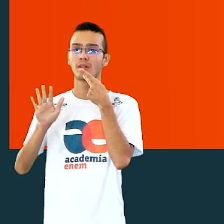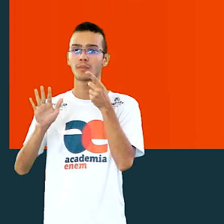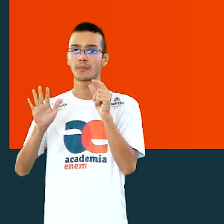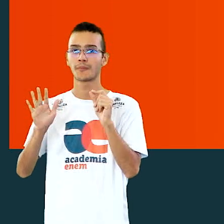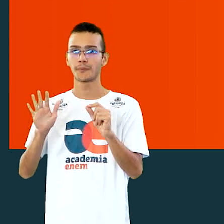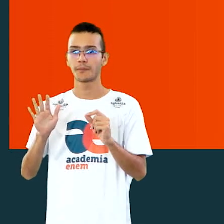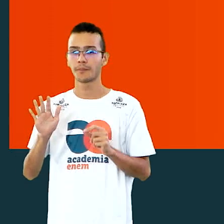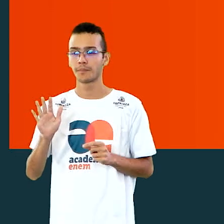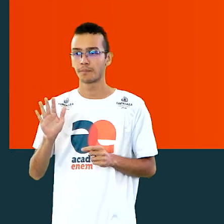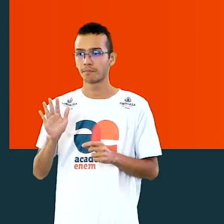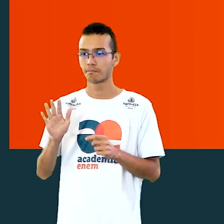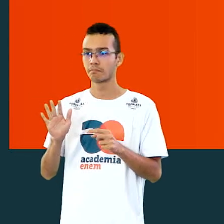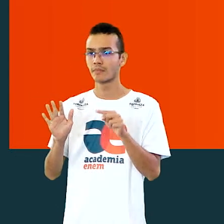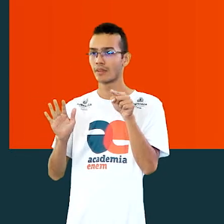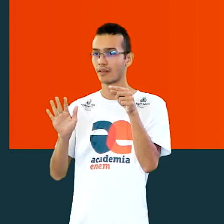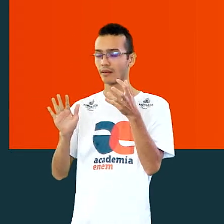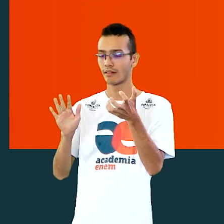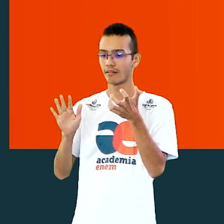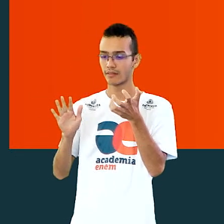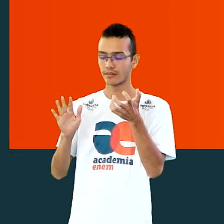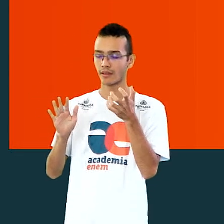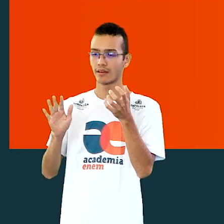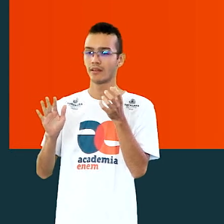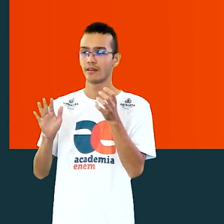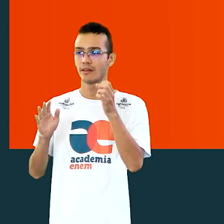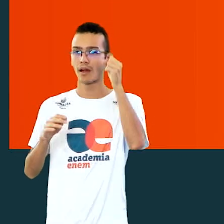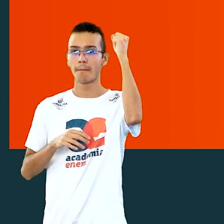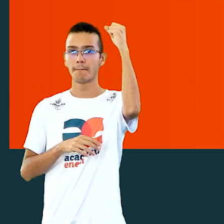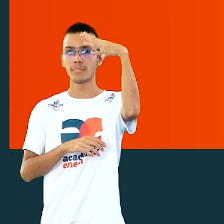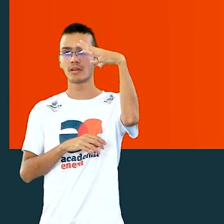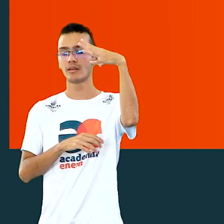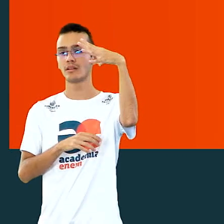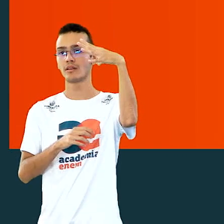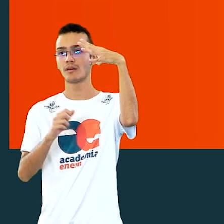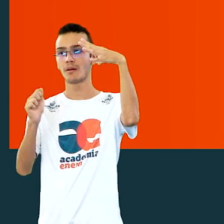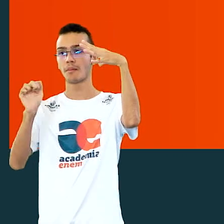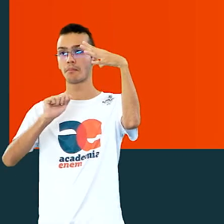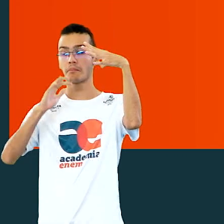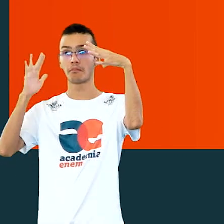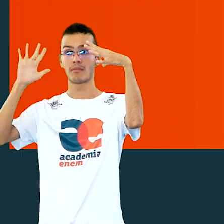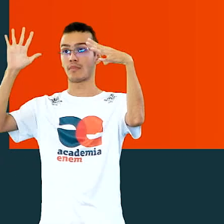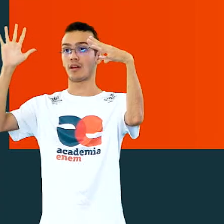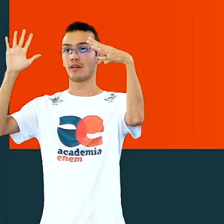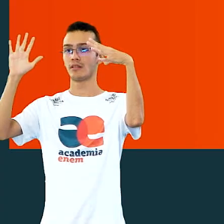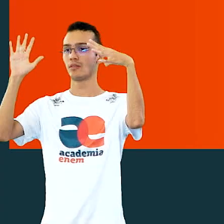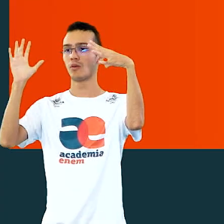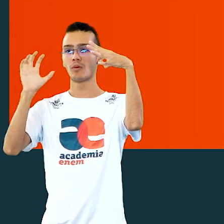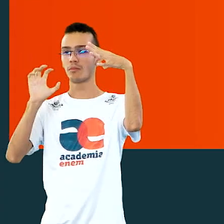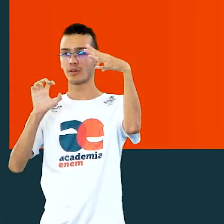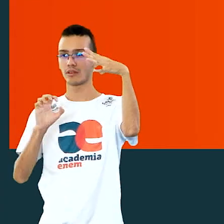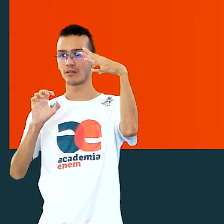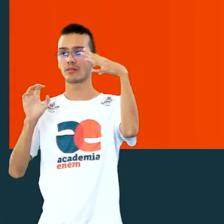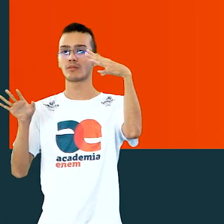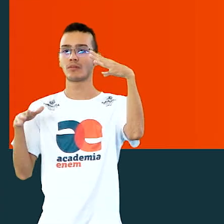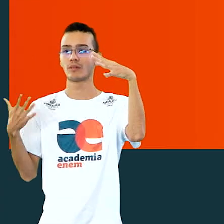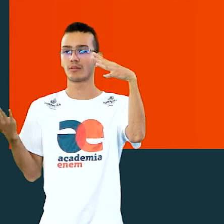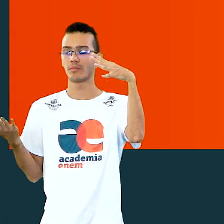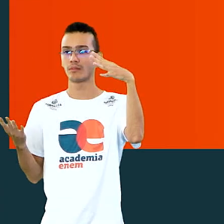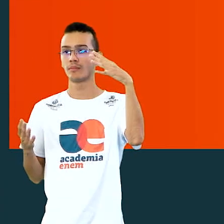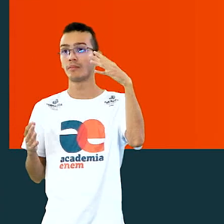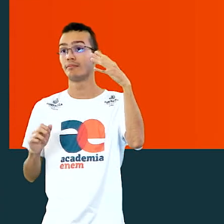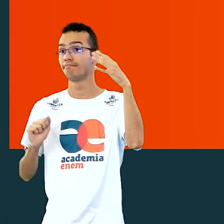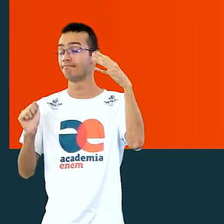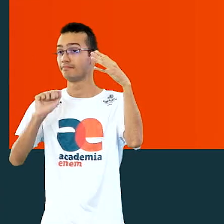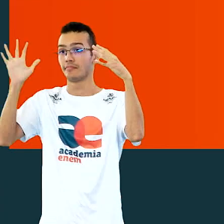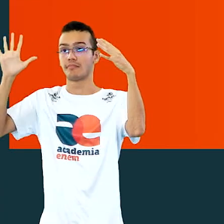menos? Bora, galera, ele quer no texto que ela passe a brilhar mais ou menos? Mais.